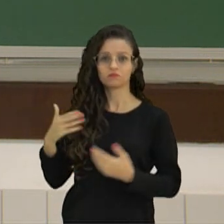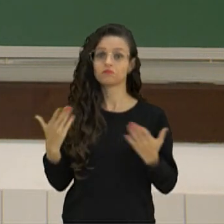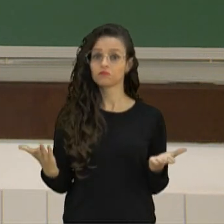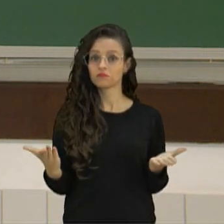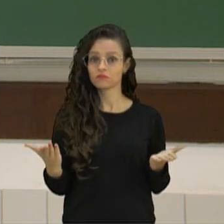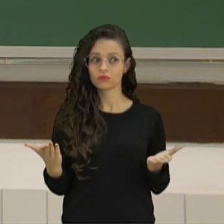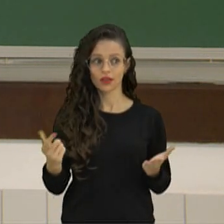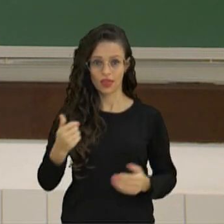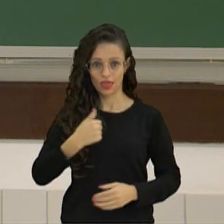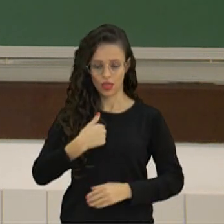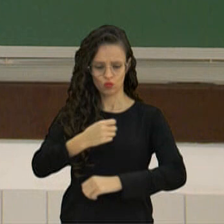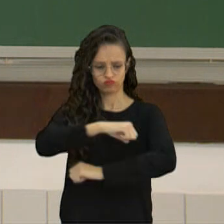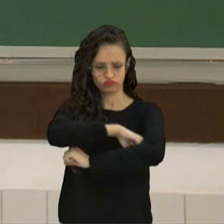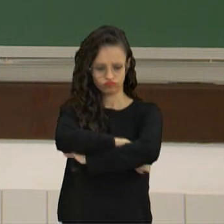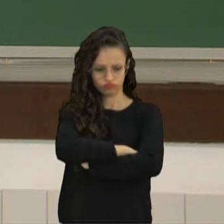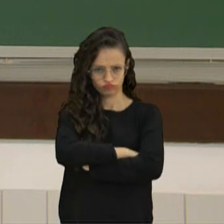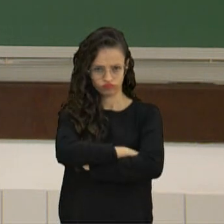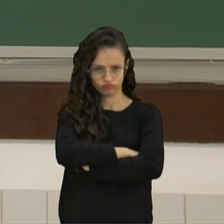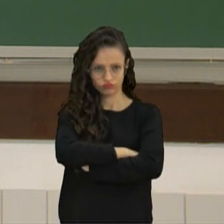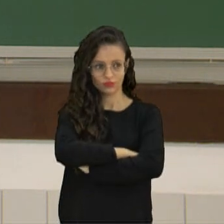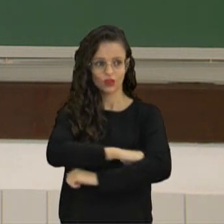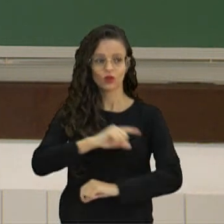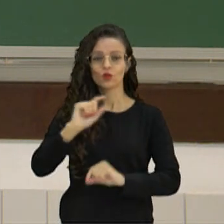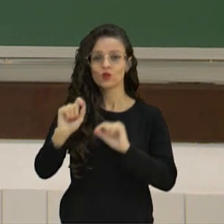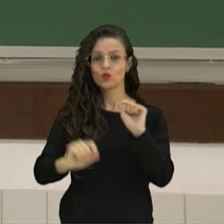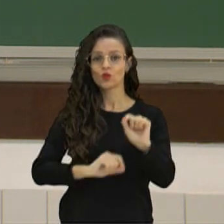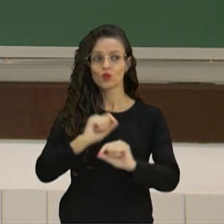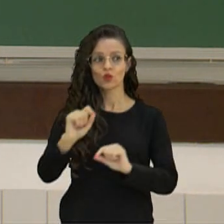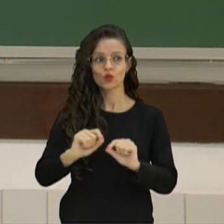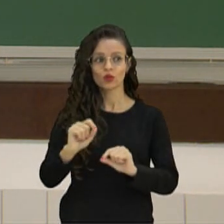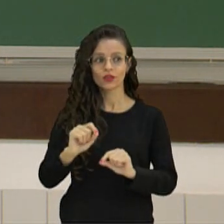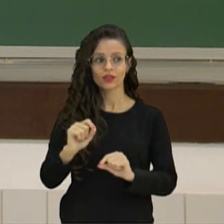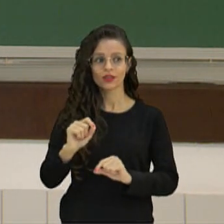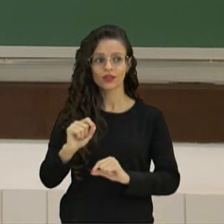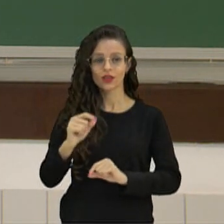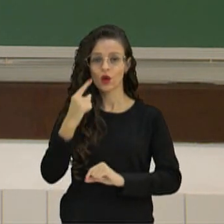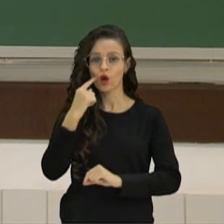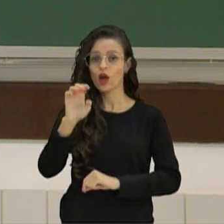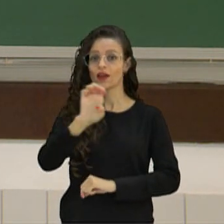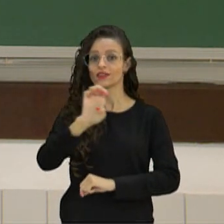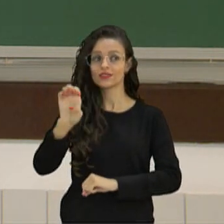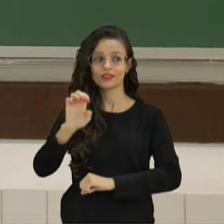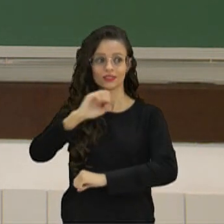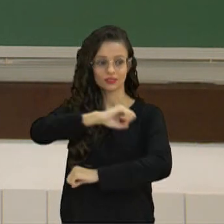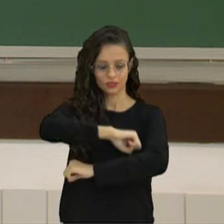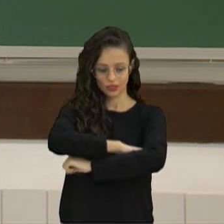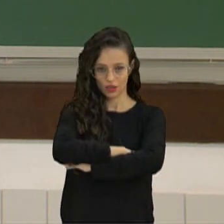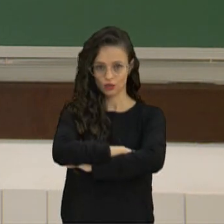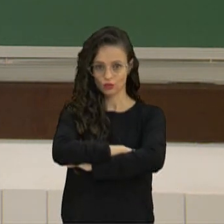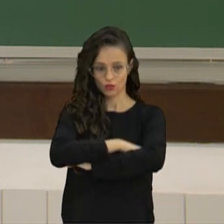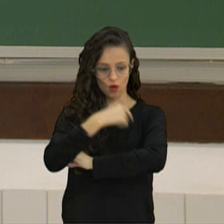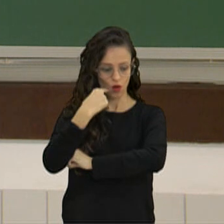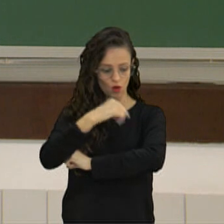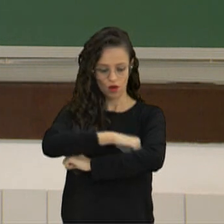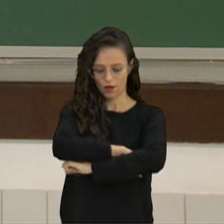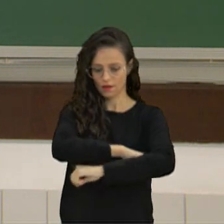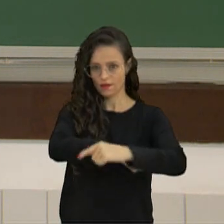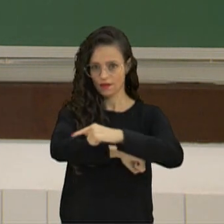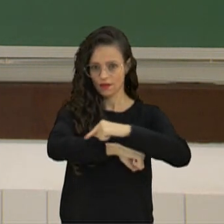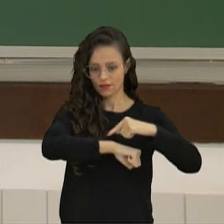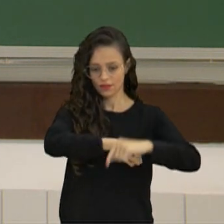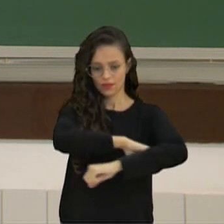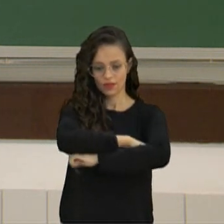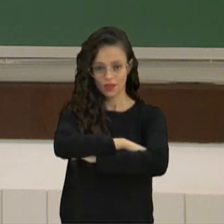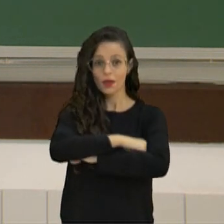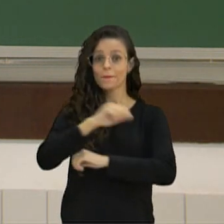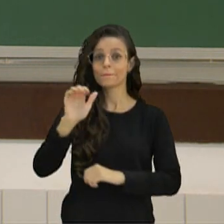Bom, eu quando cruzo os meus braços, automaticamente, o meu braço esquerdo vem sobre o direito.